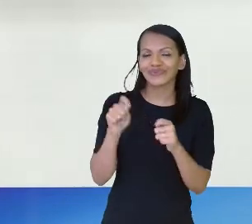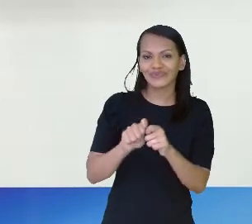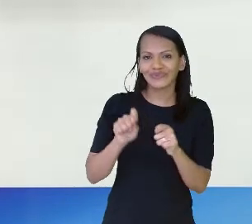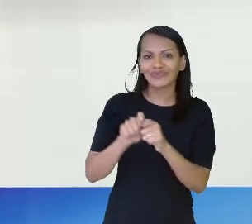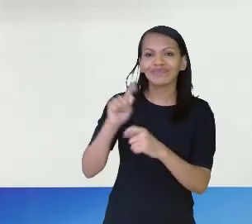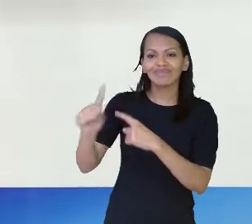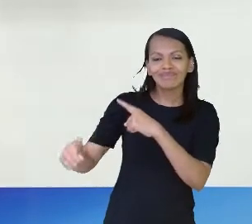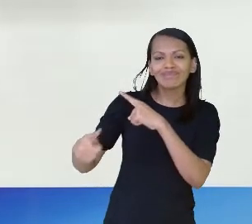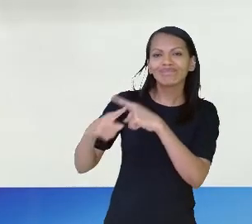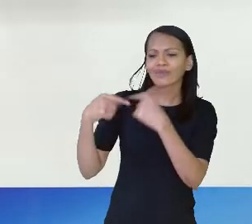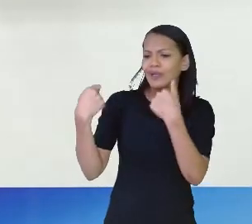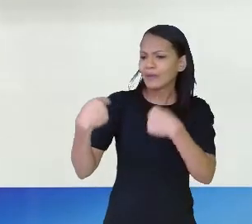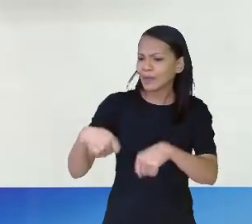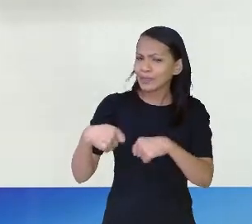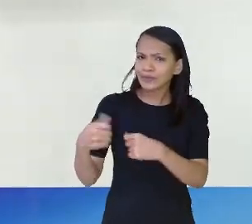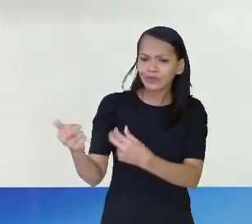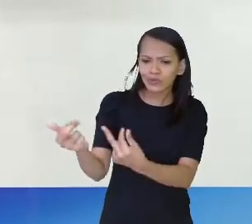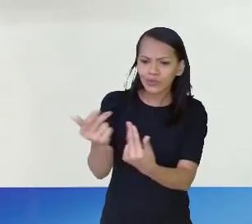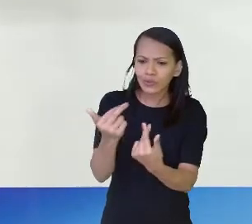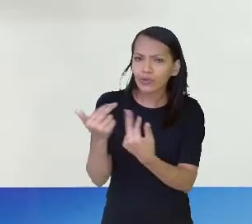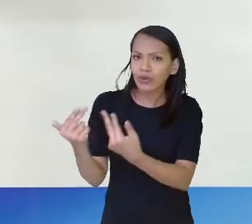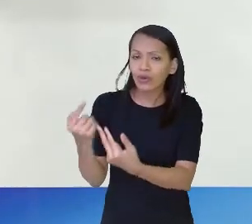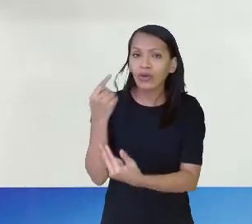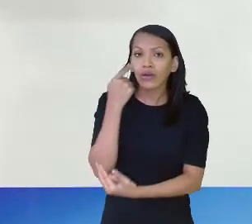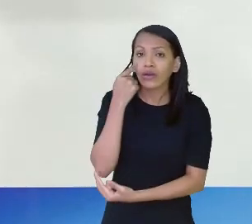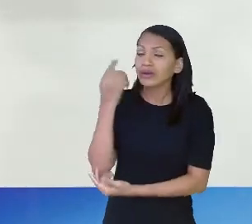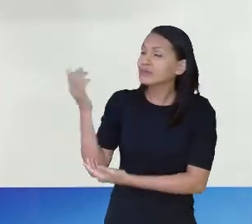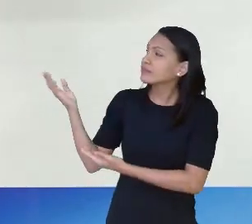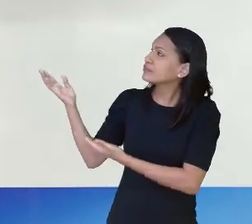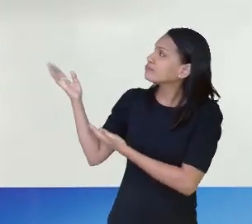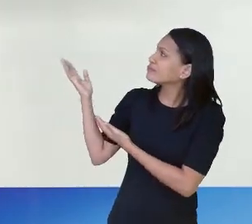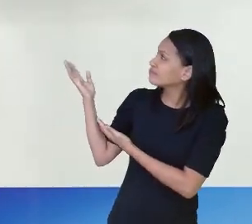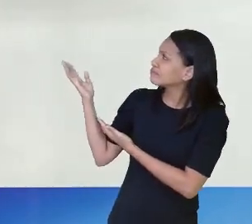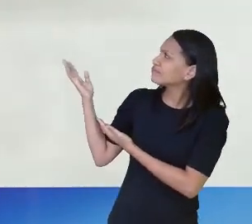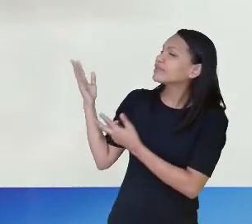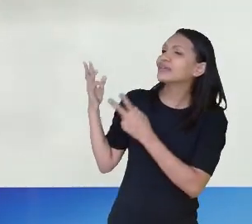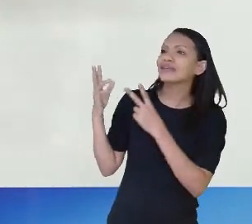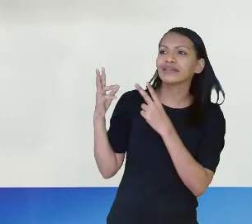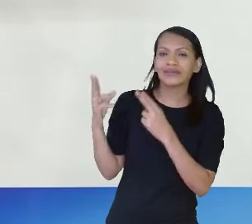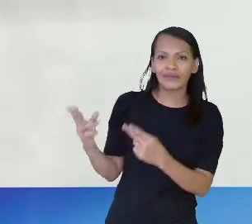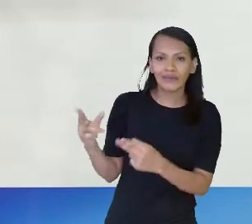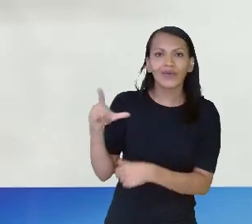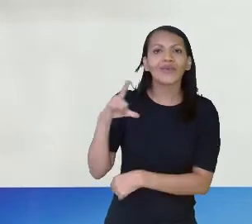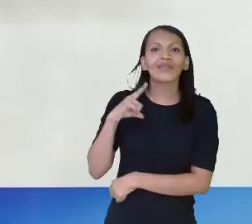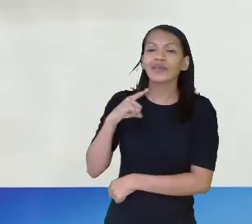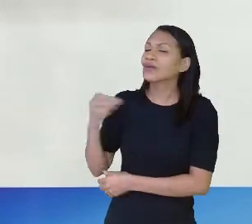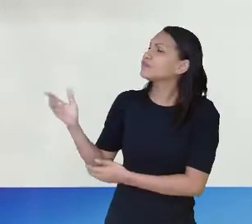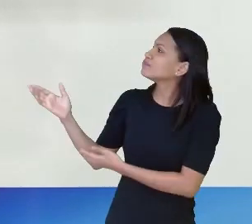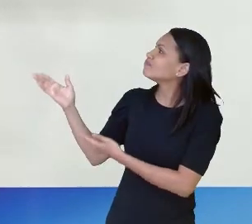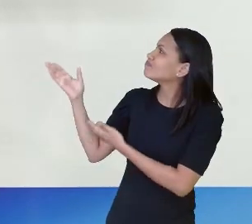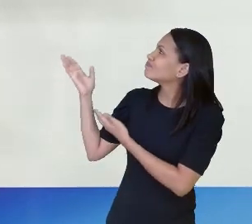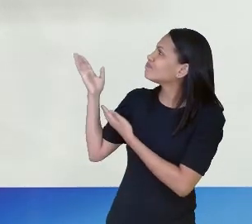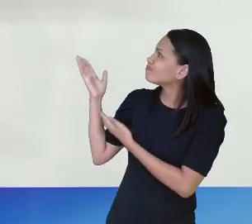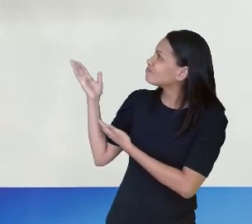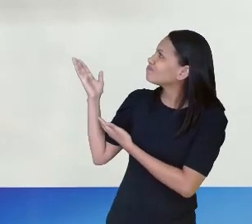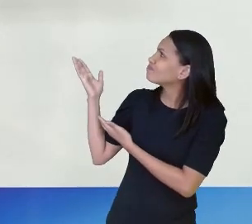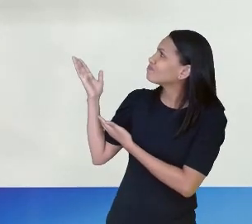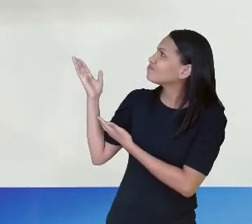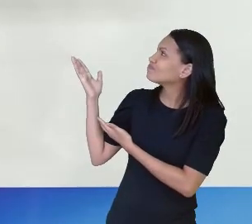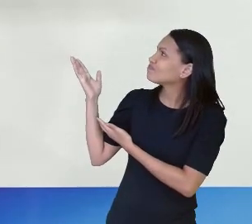parcelas iguais, como no nosso tabuleiro de dama. Eles têm aqui, ó, em cada